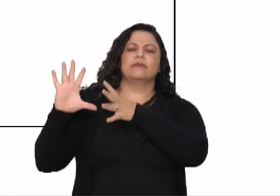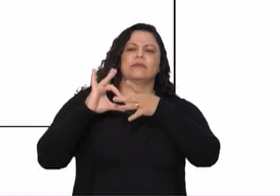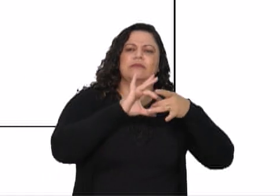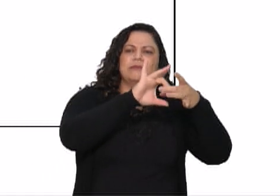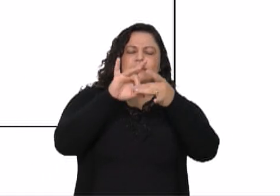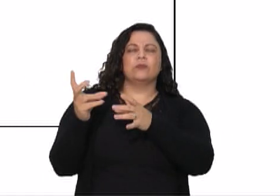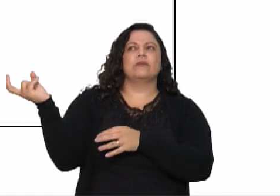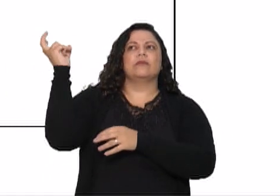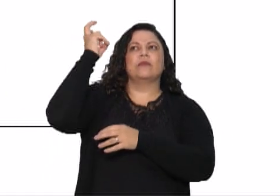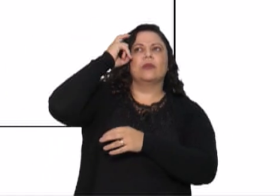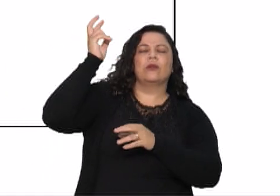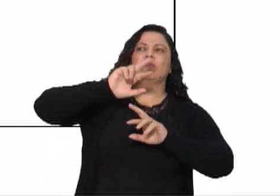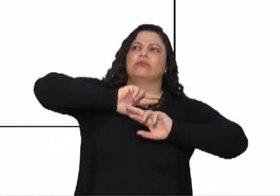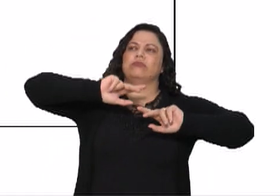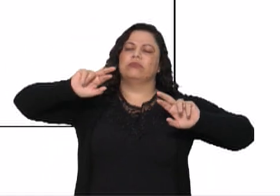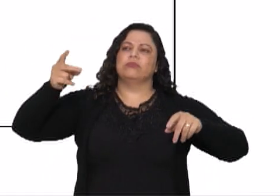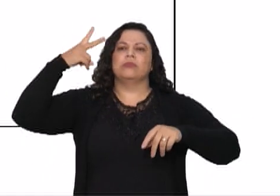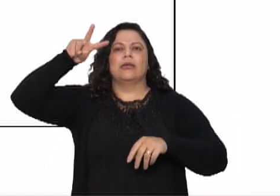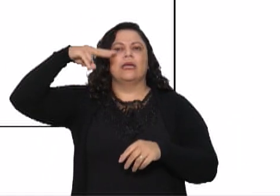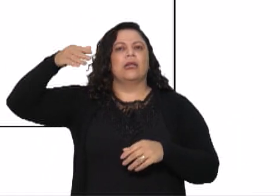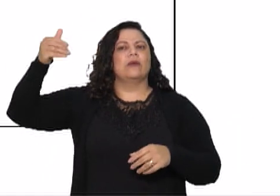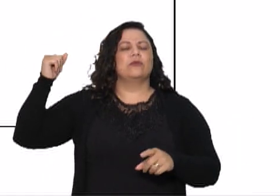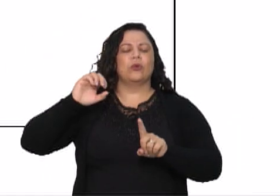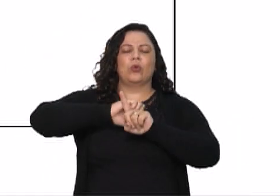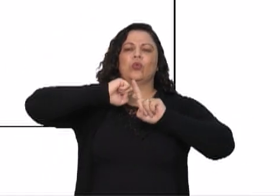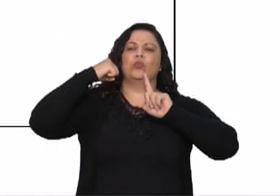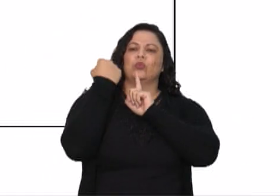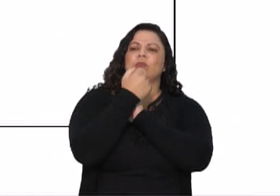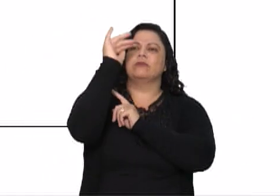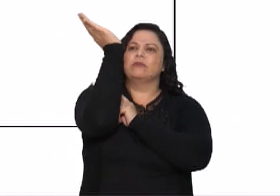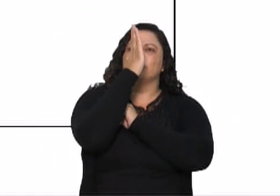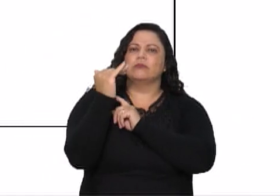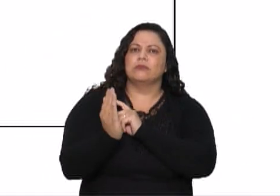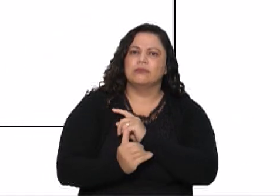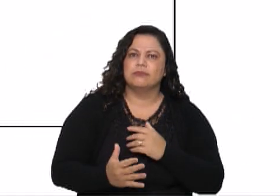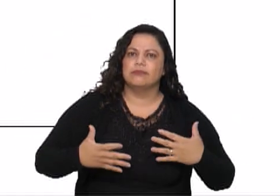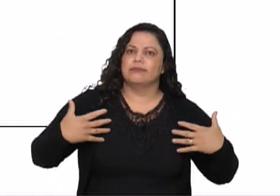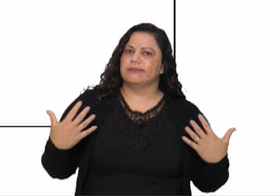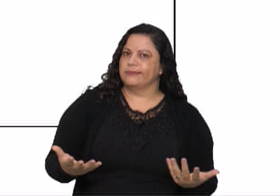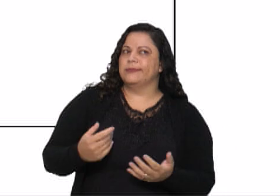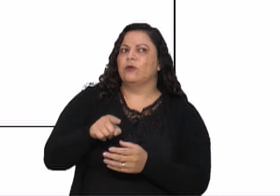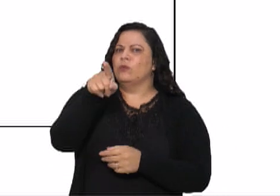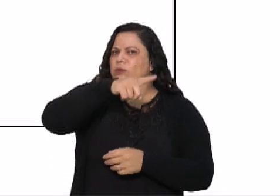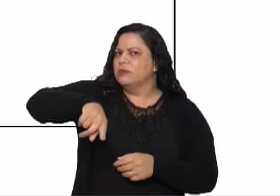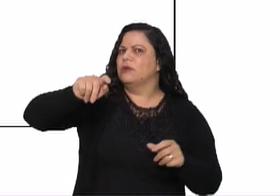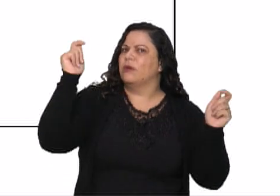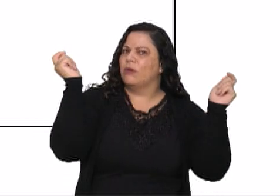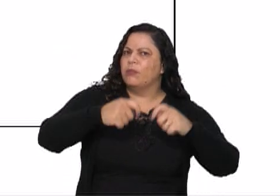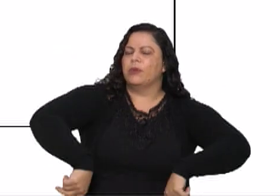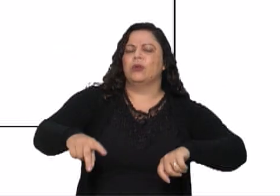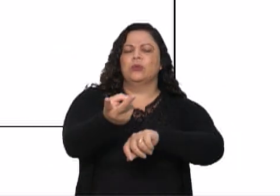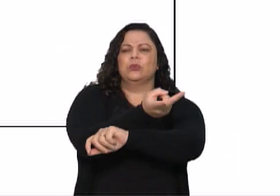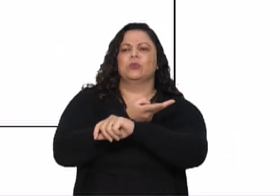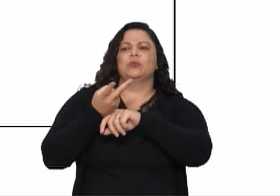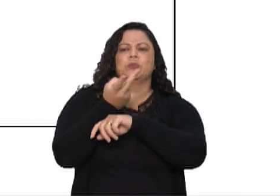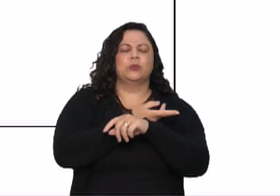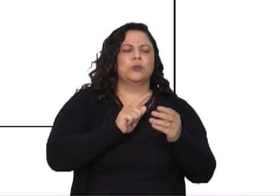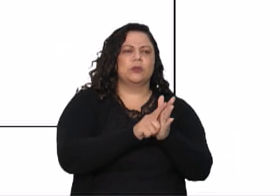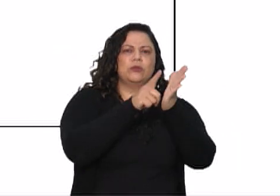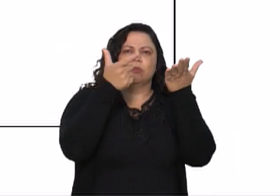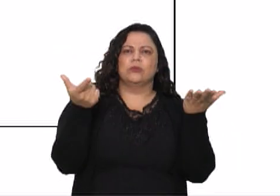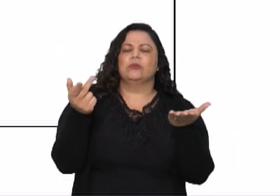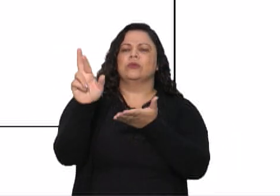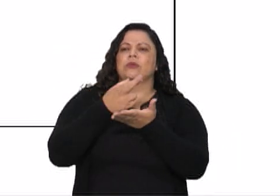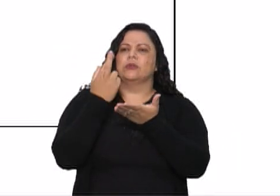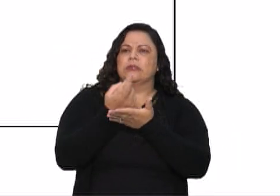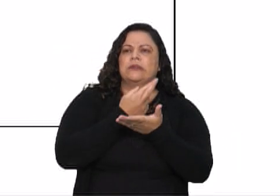a cultura, a história ou com a sociedade brasileira. Você pode procurar em jornais e revistas